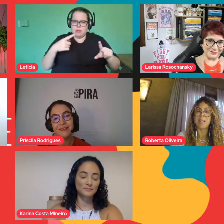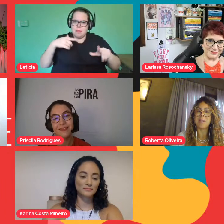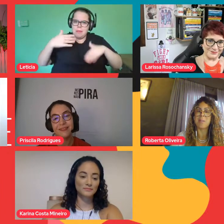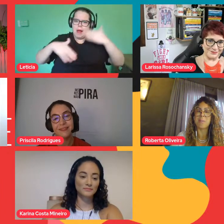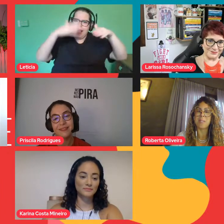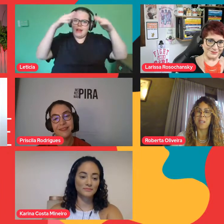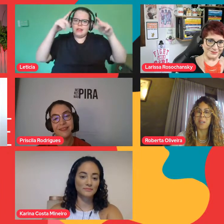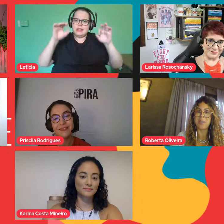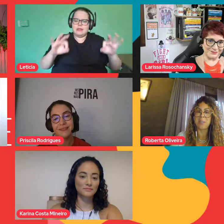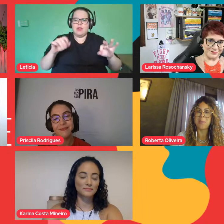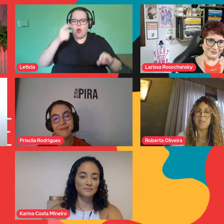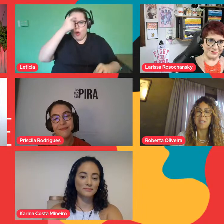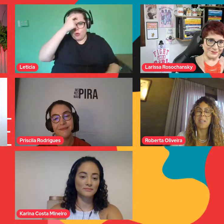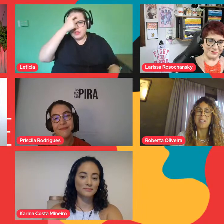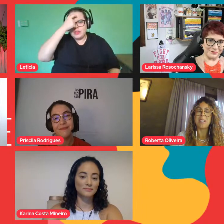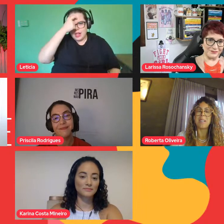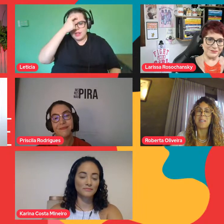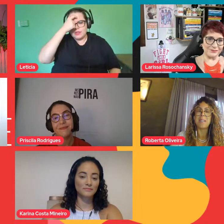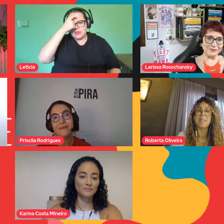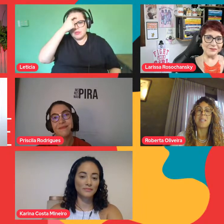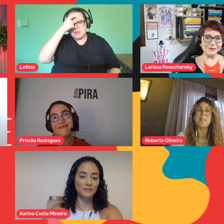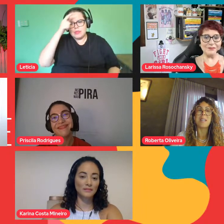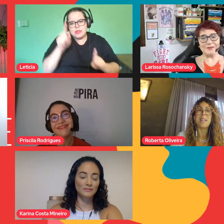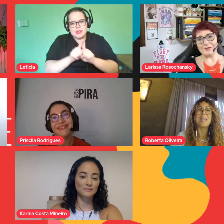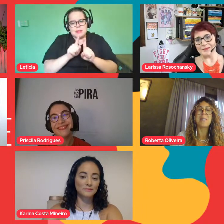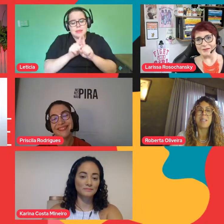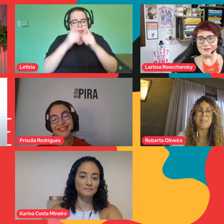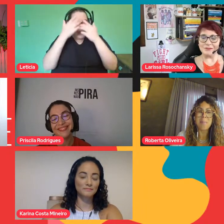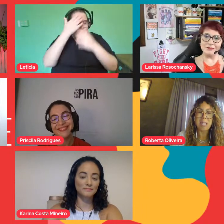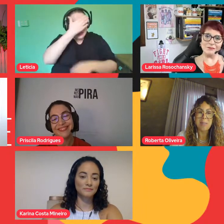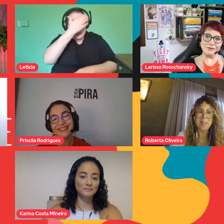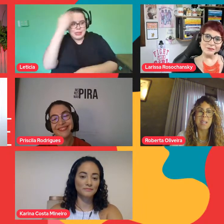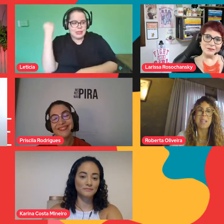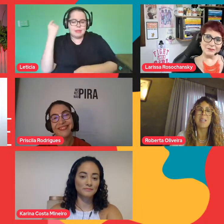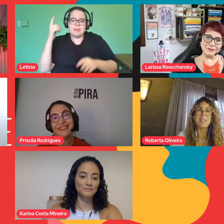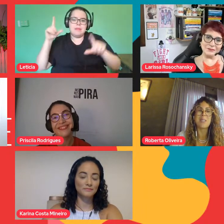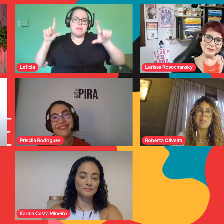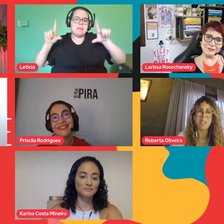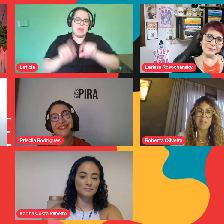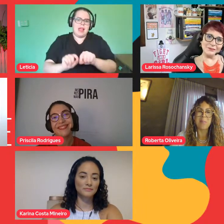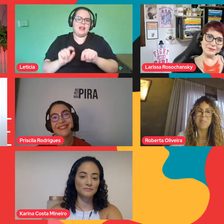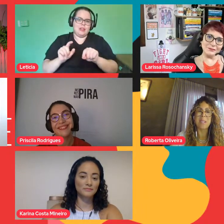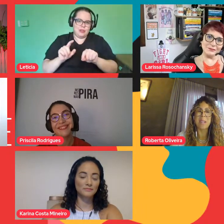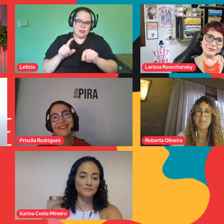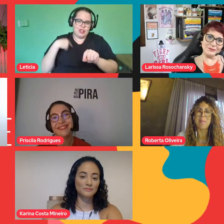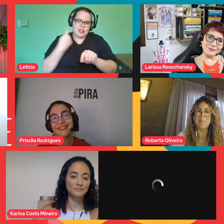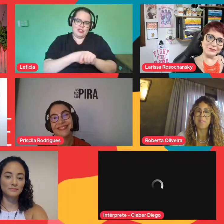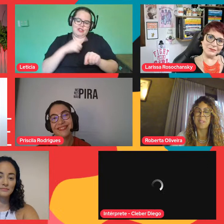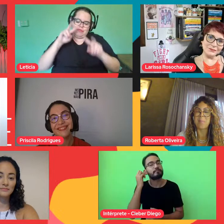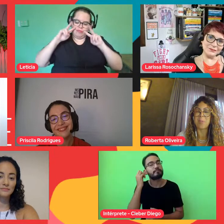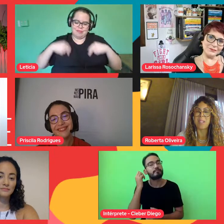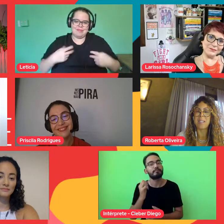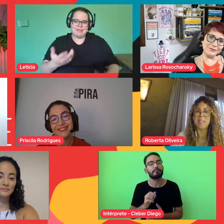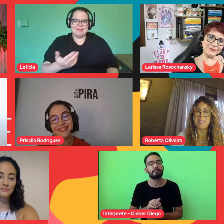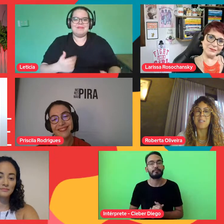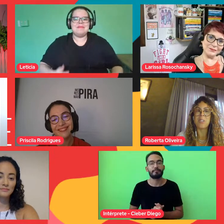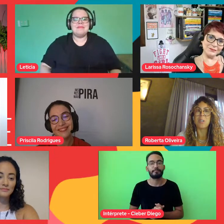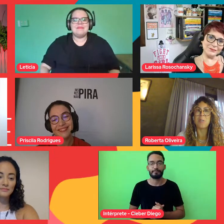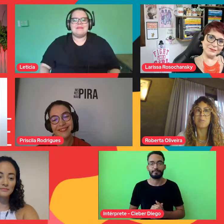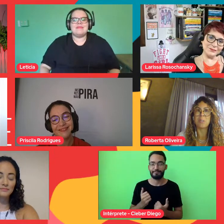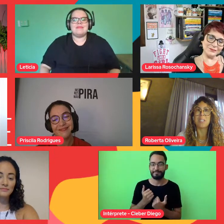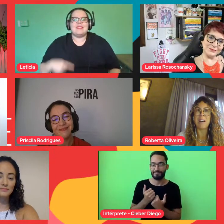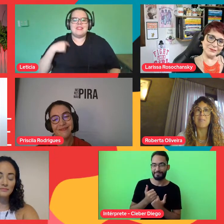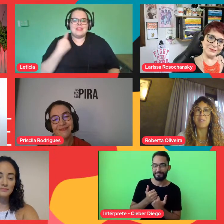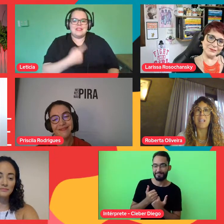vez mais consciente e se esquecer cada vez menos, né, de quem você é. Poder se